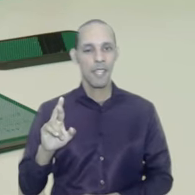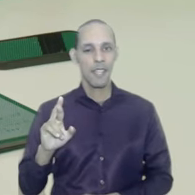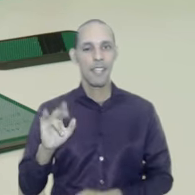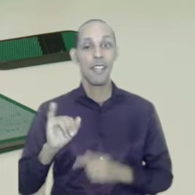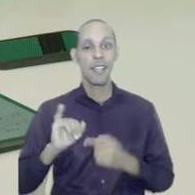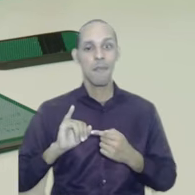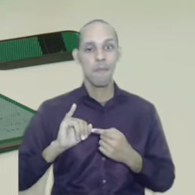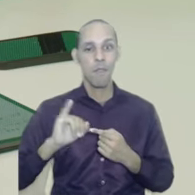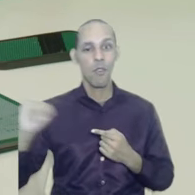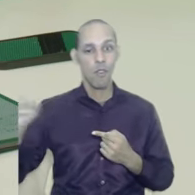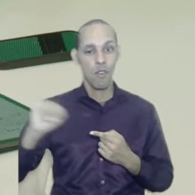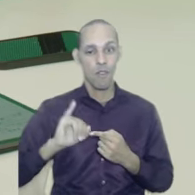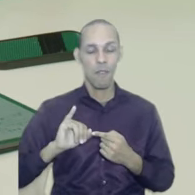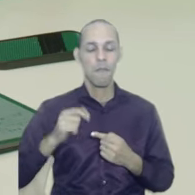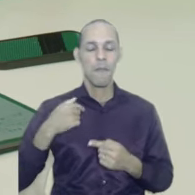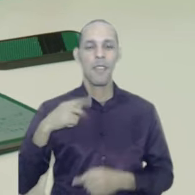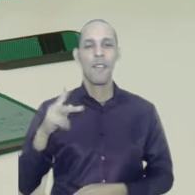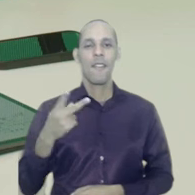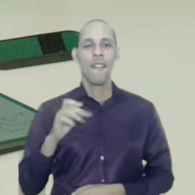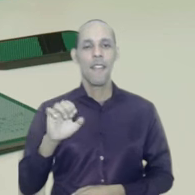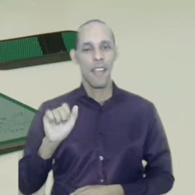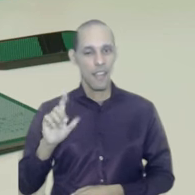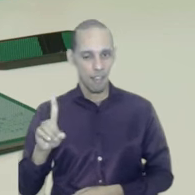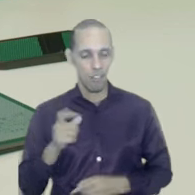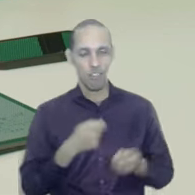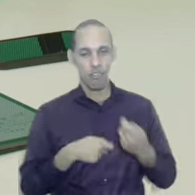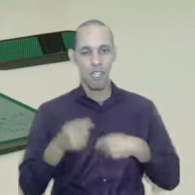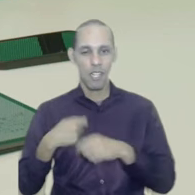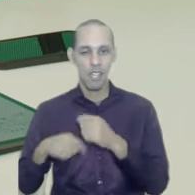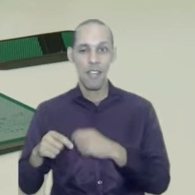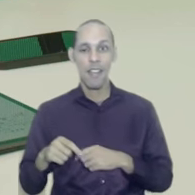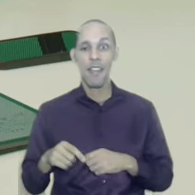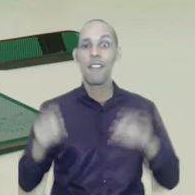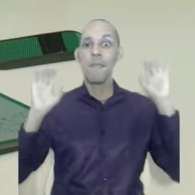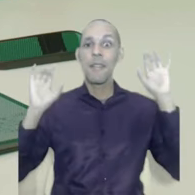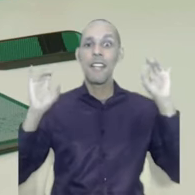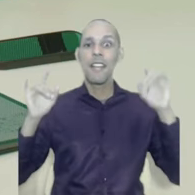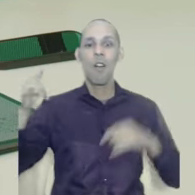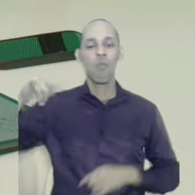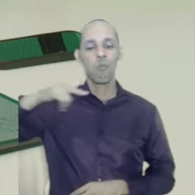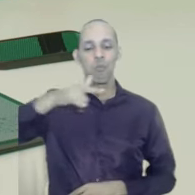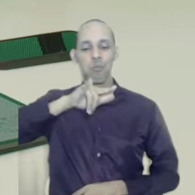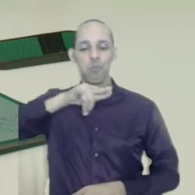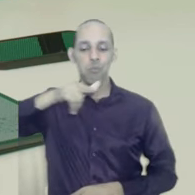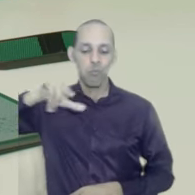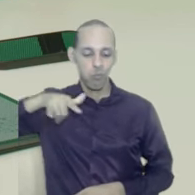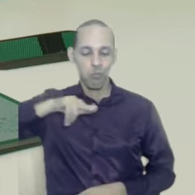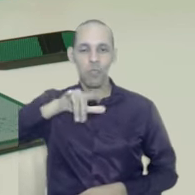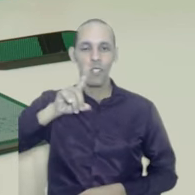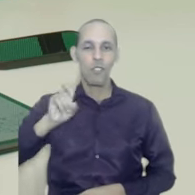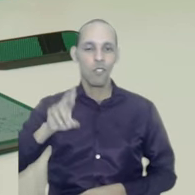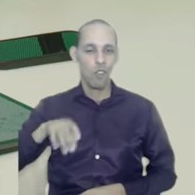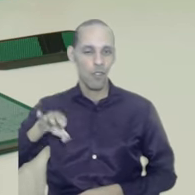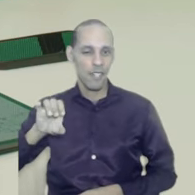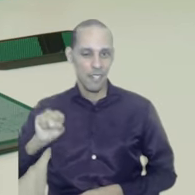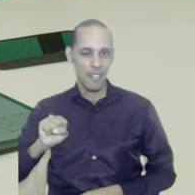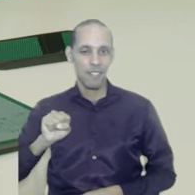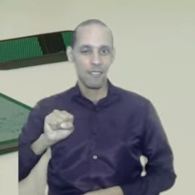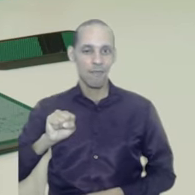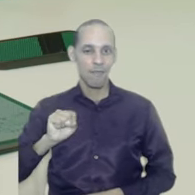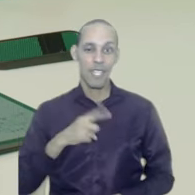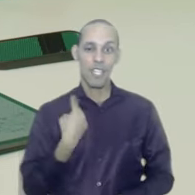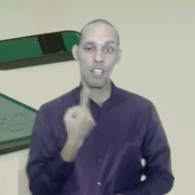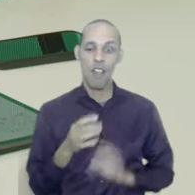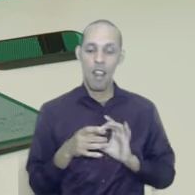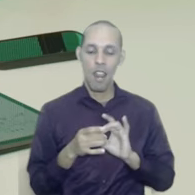de negócios na empresa nós somos uma empresa especialista em drones somos uma empresa aliada aí à Tecnologia dos drones e leva toda